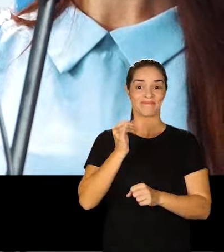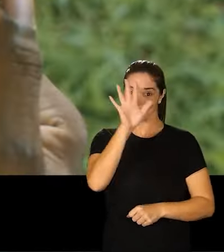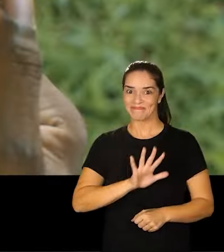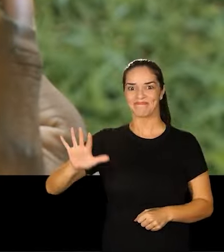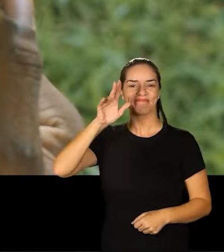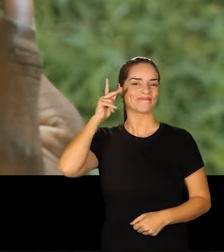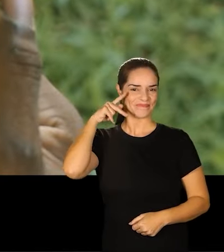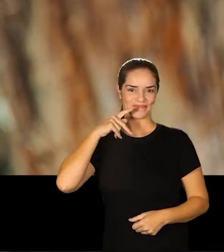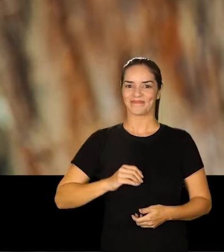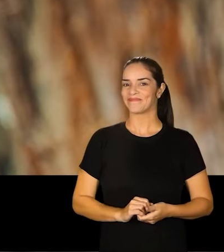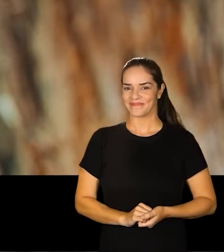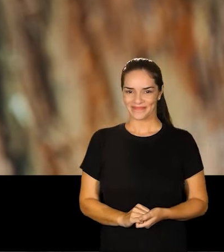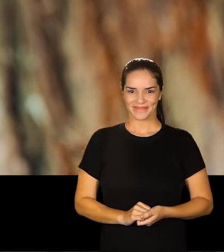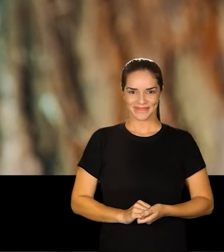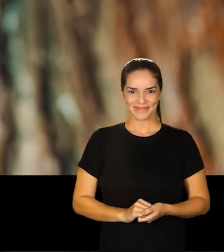Estado.